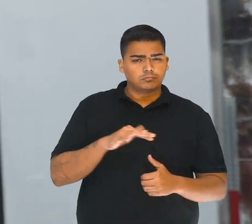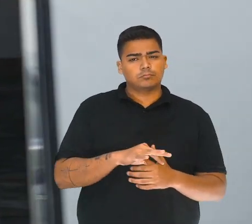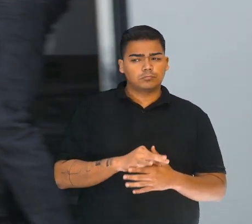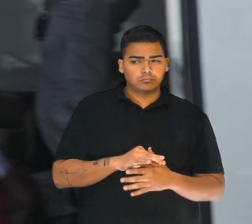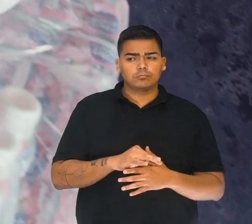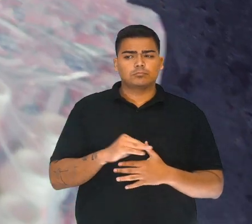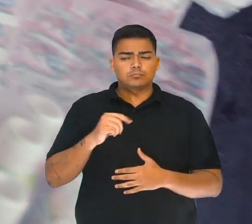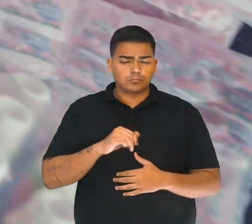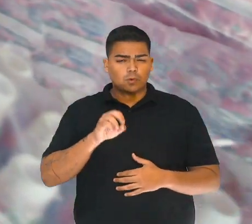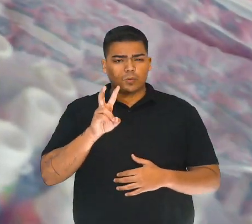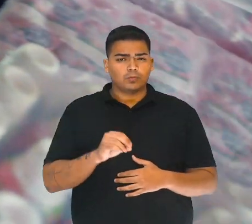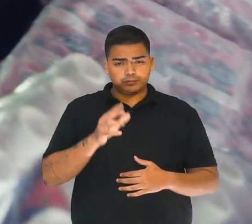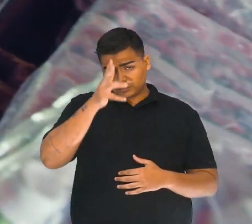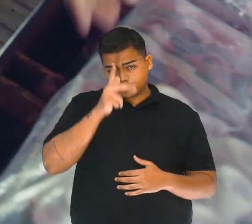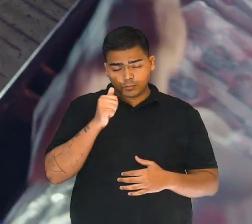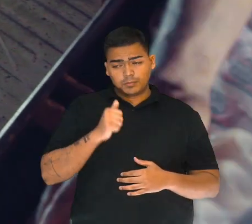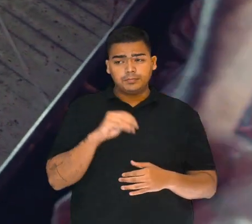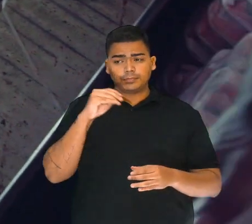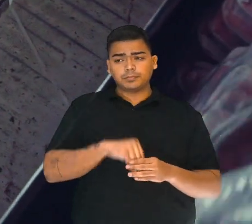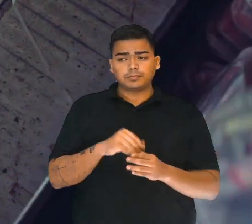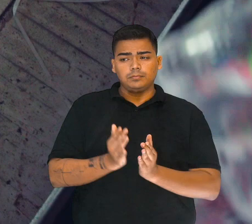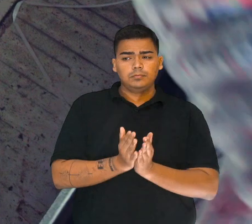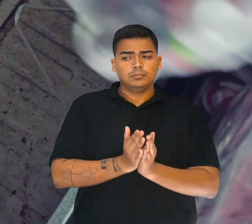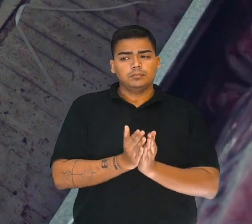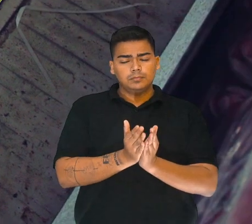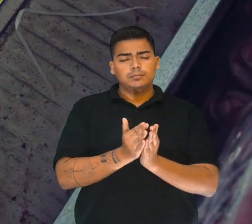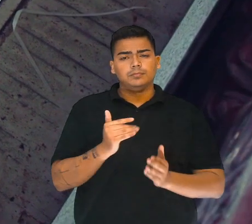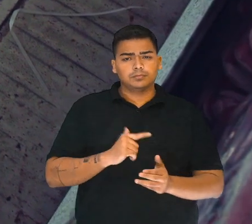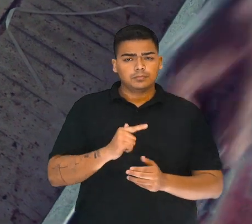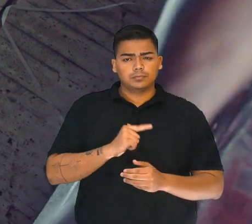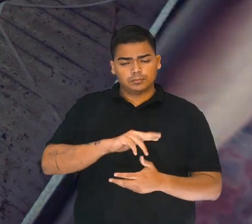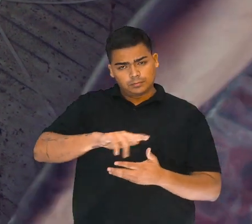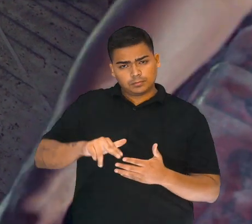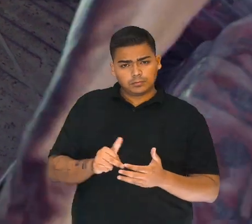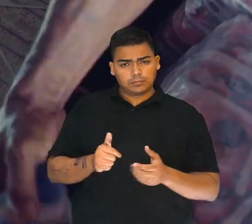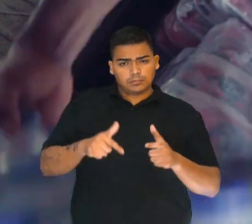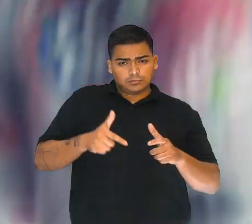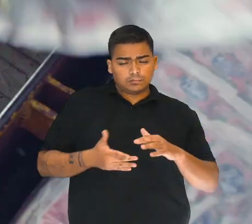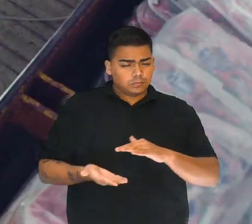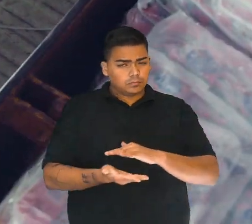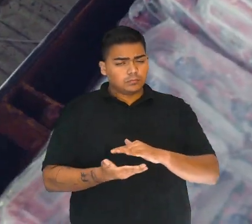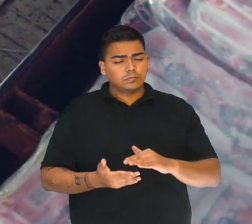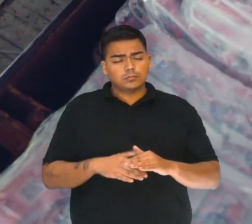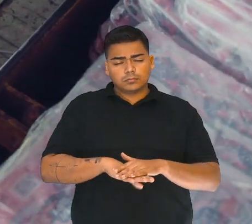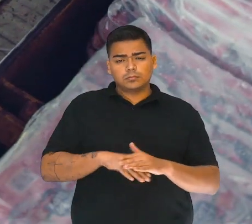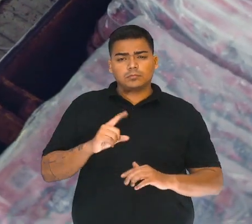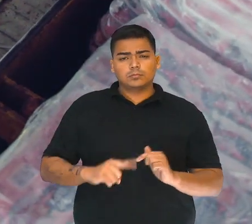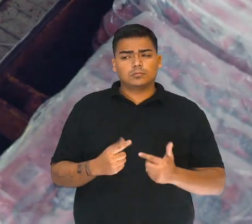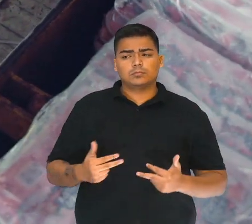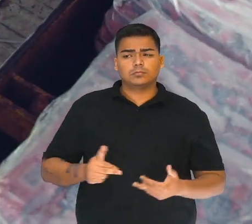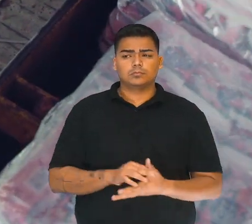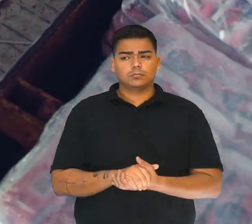parte bovina, carne, ovo, frango. A gente tem dentro dessas embarcações grandes frigoríficos para armazenar esses produtos,